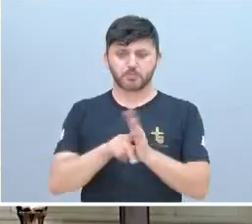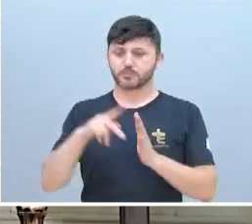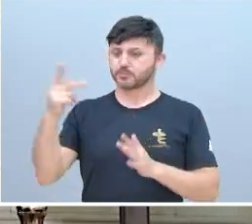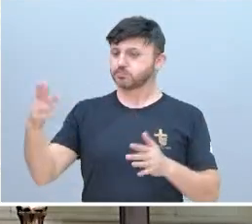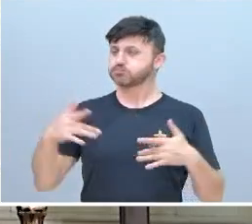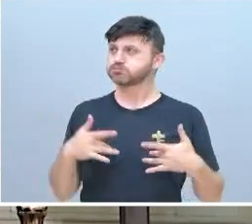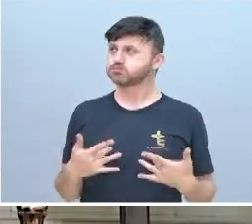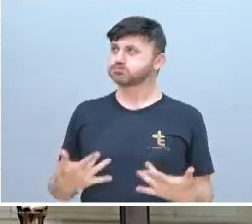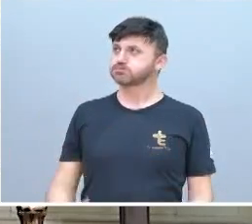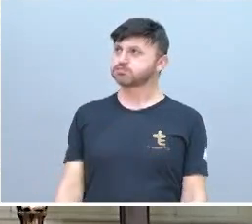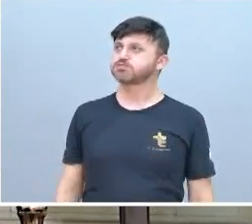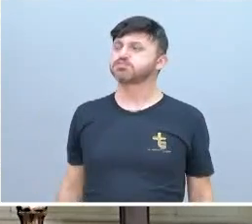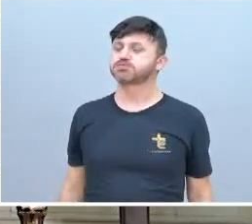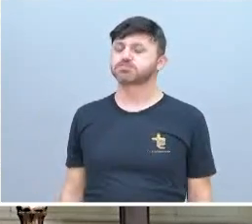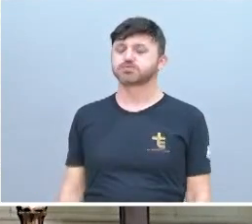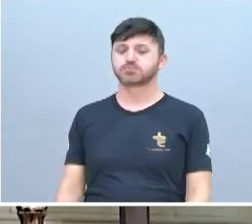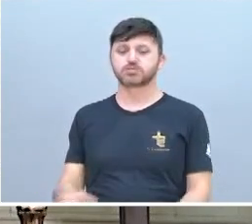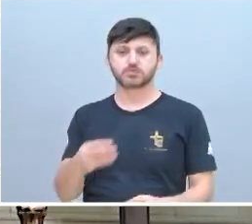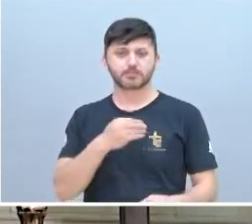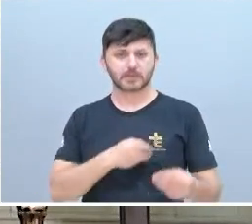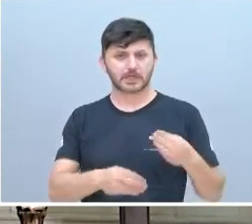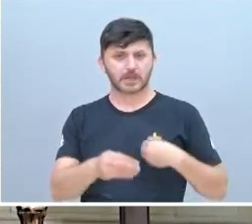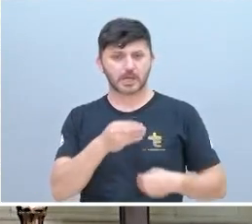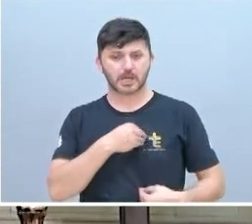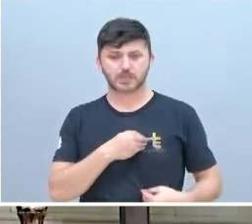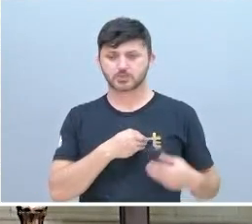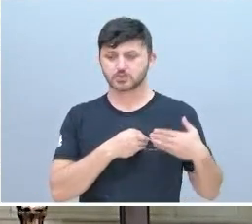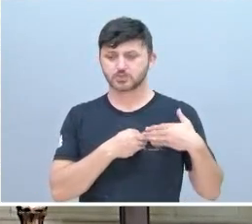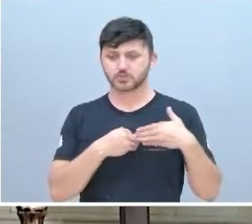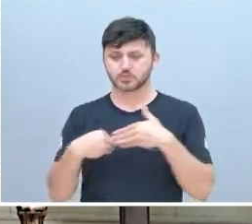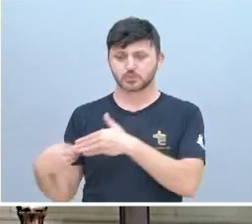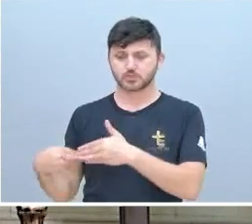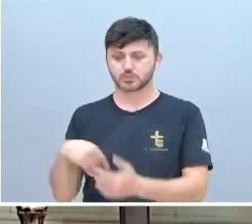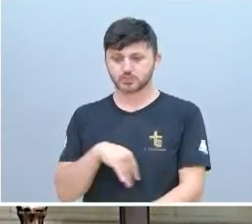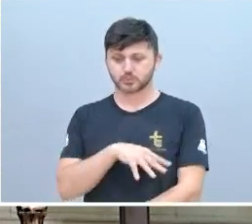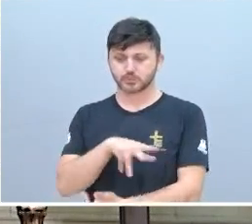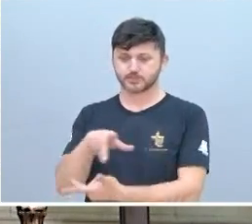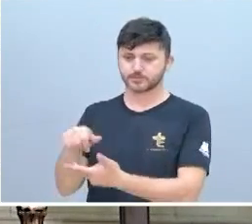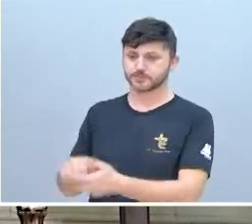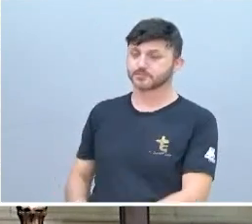misericórdia os pecados do mundo.